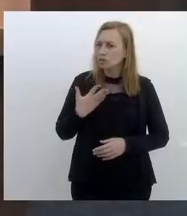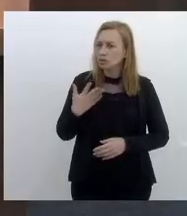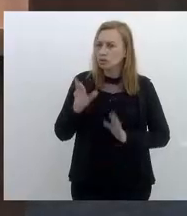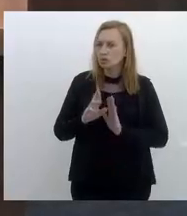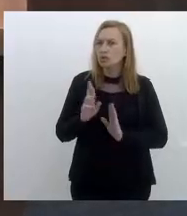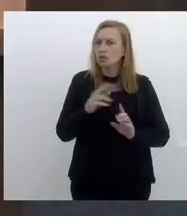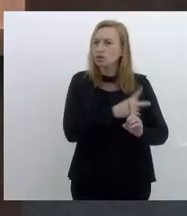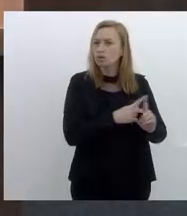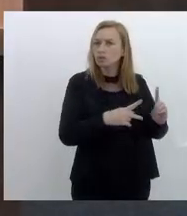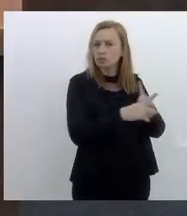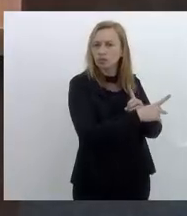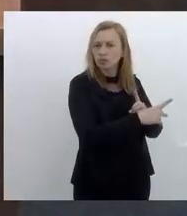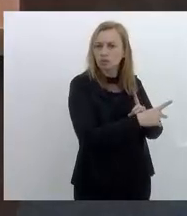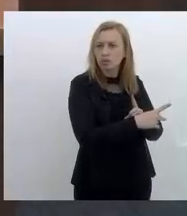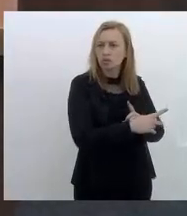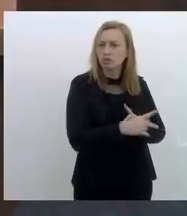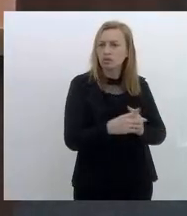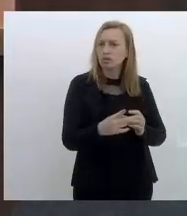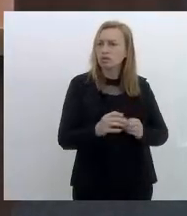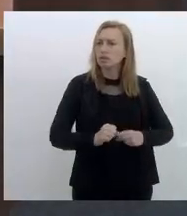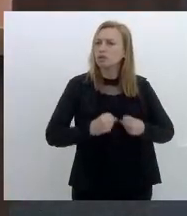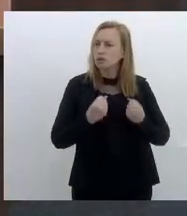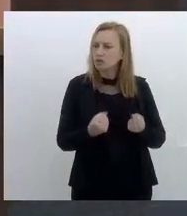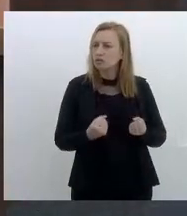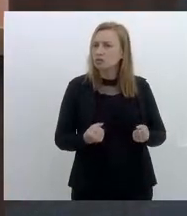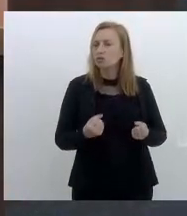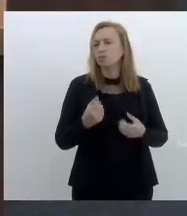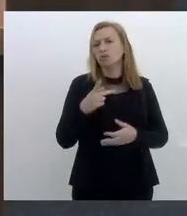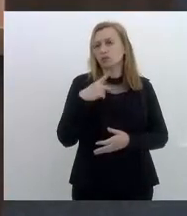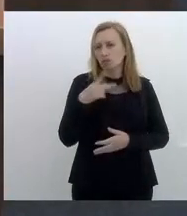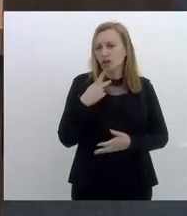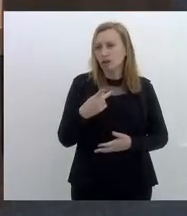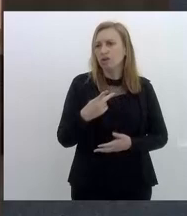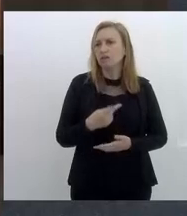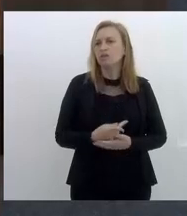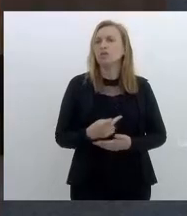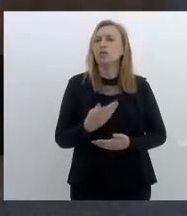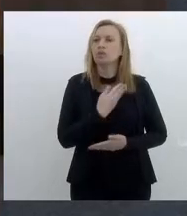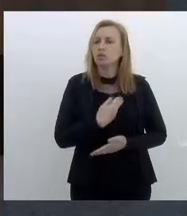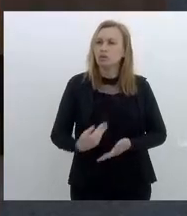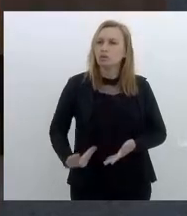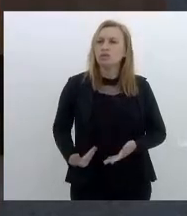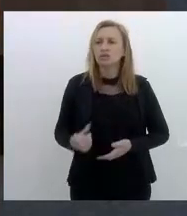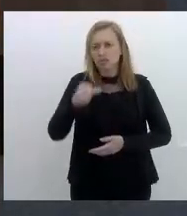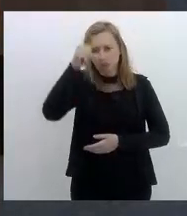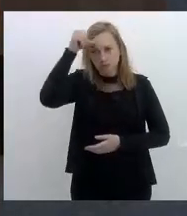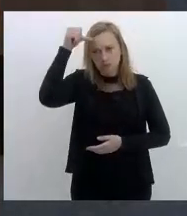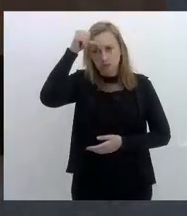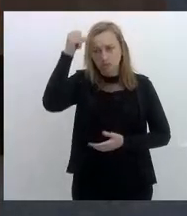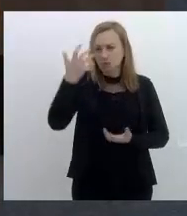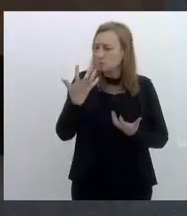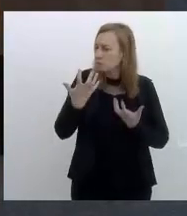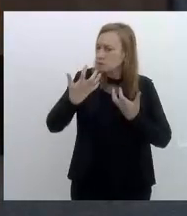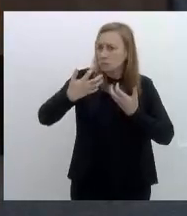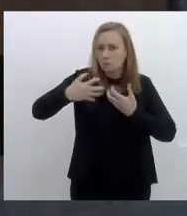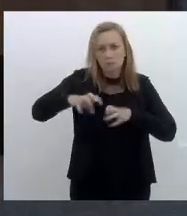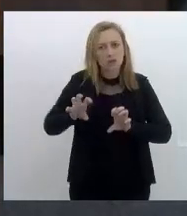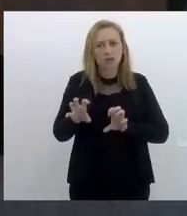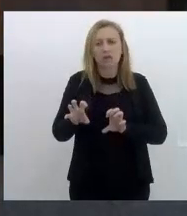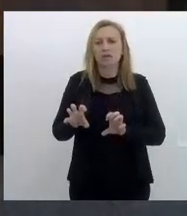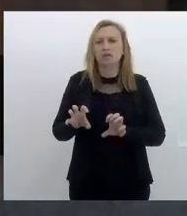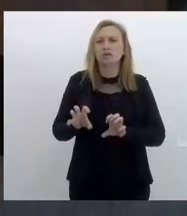Rio previdência defende inclusive quando diz que o governador Claudio caça não queria